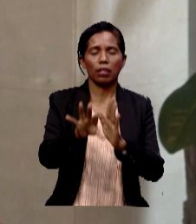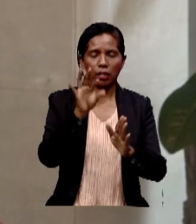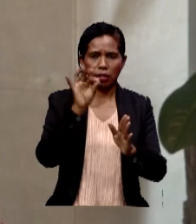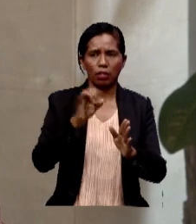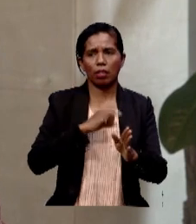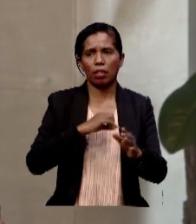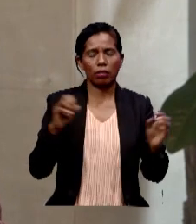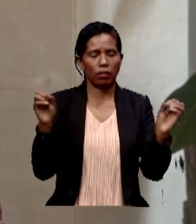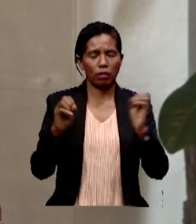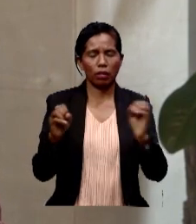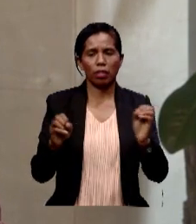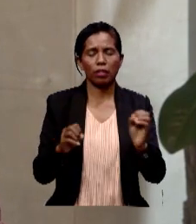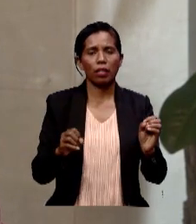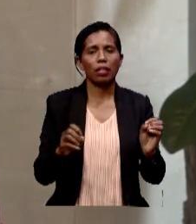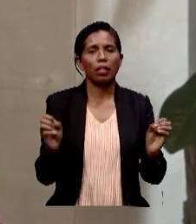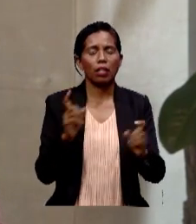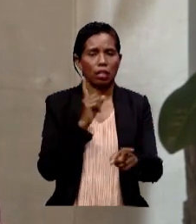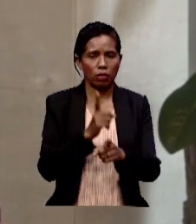haula dian impossible, mai be